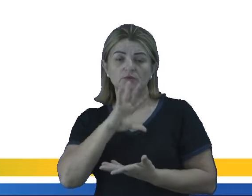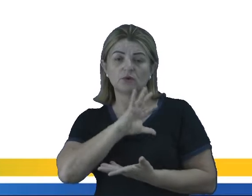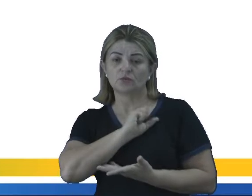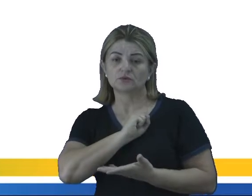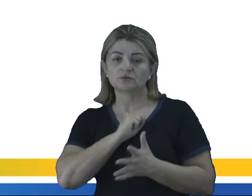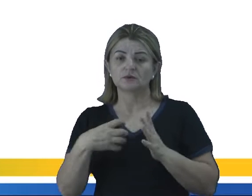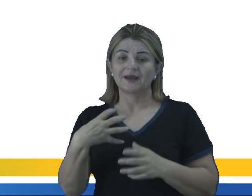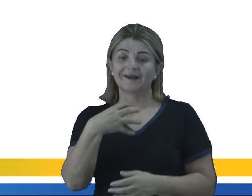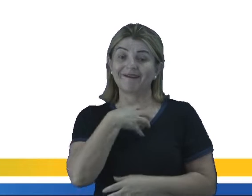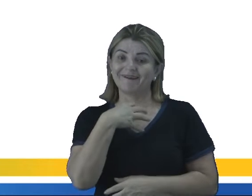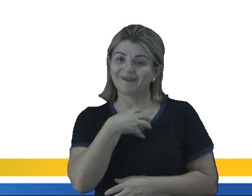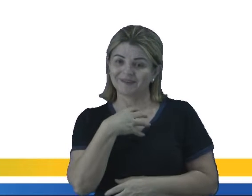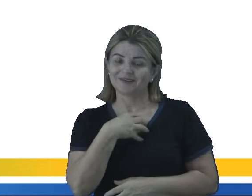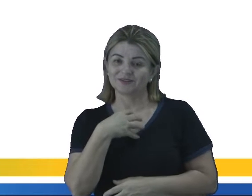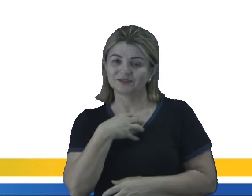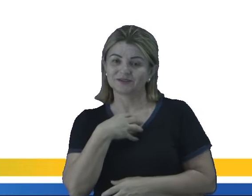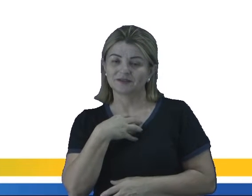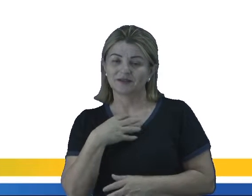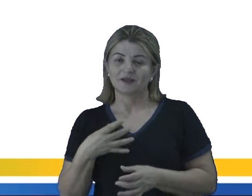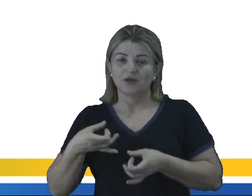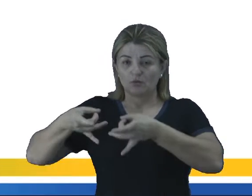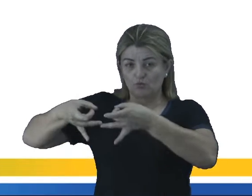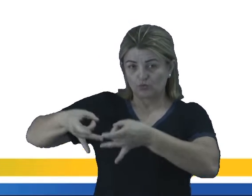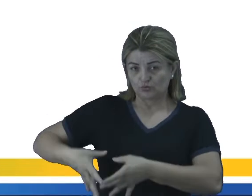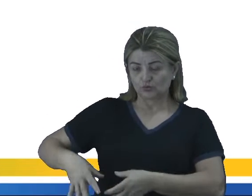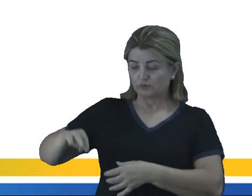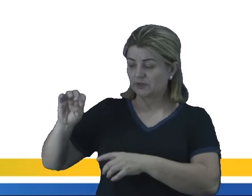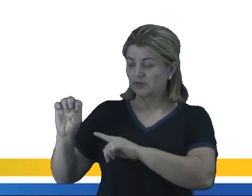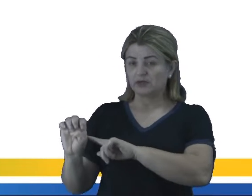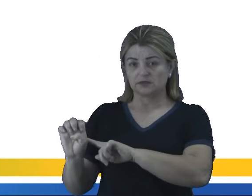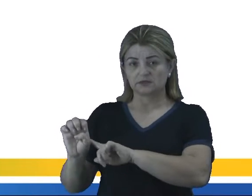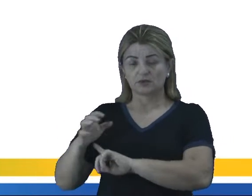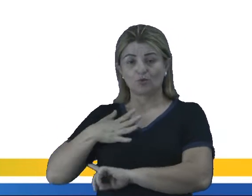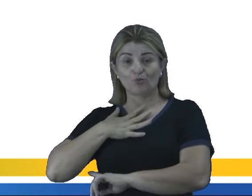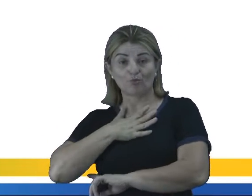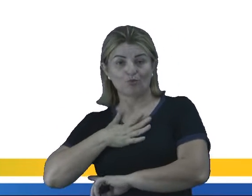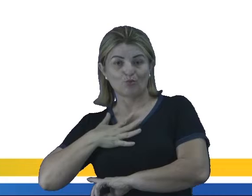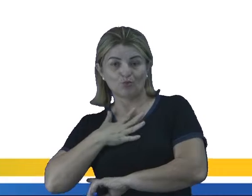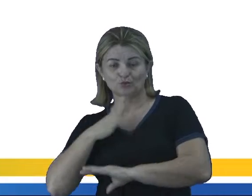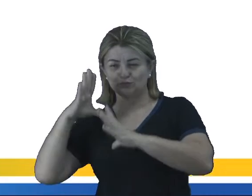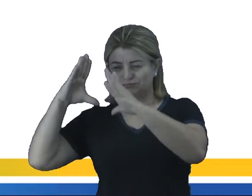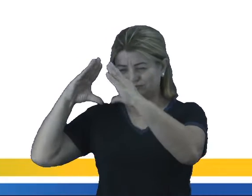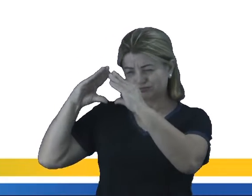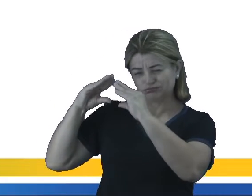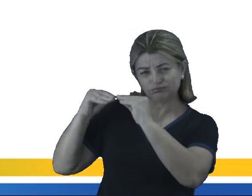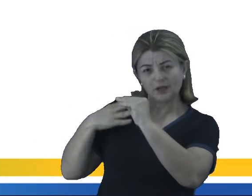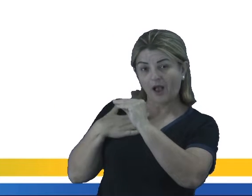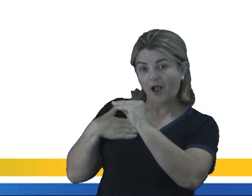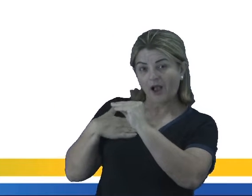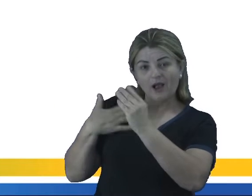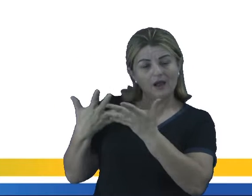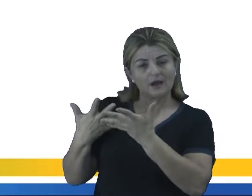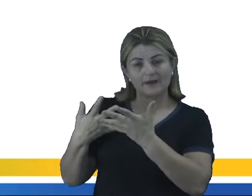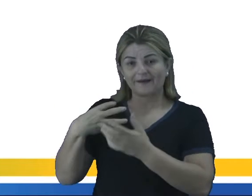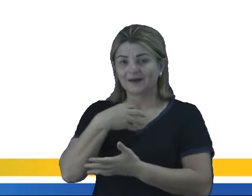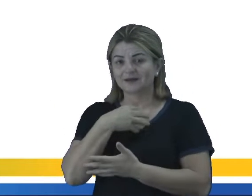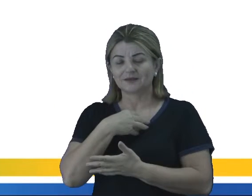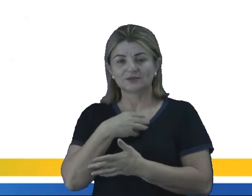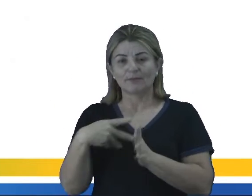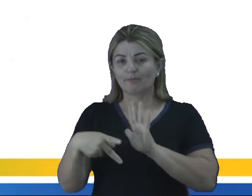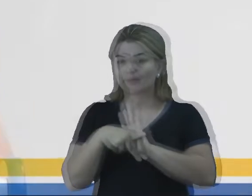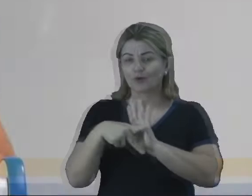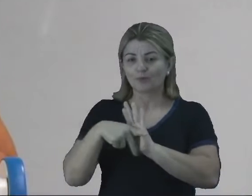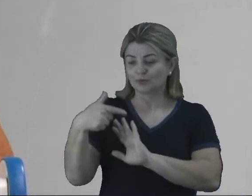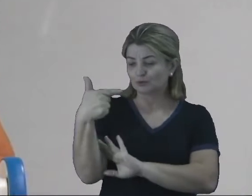ser mortal desgosto. Do leito, em balde, no macio encosto, tento o sono reter, já